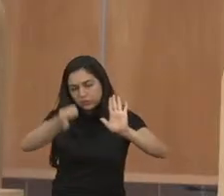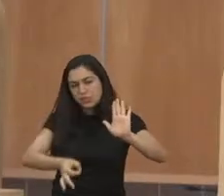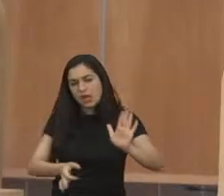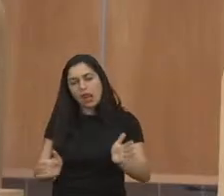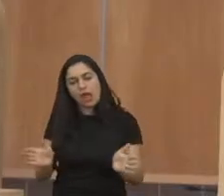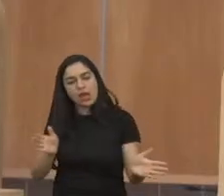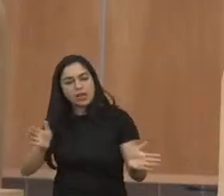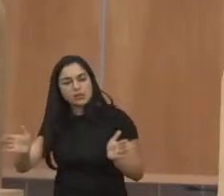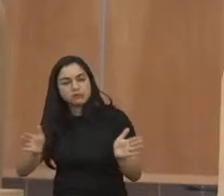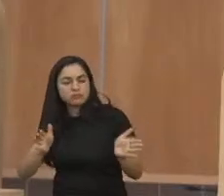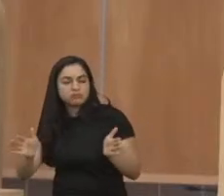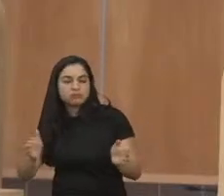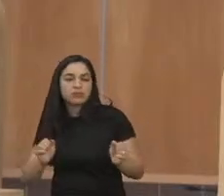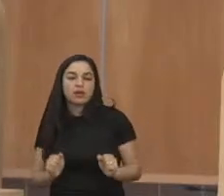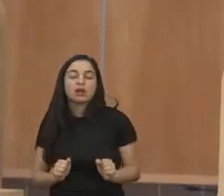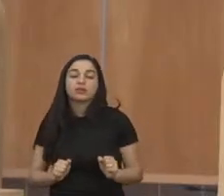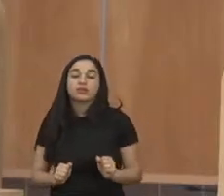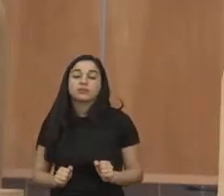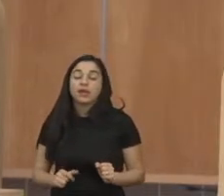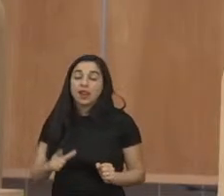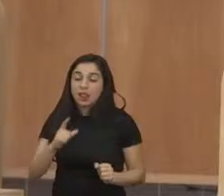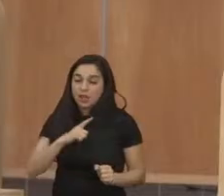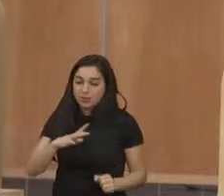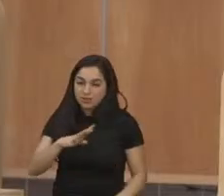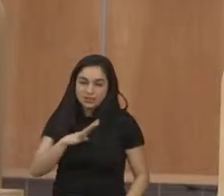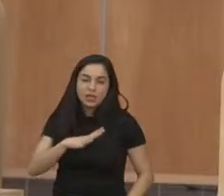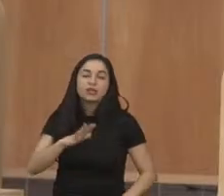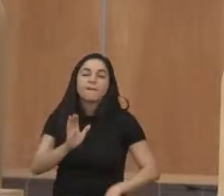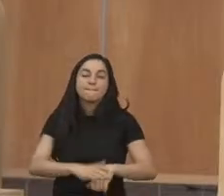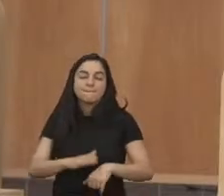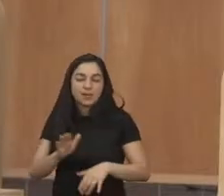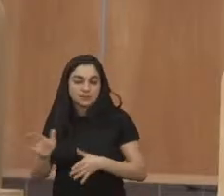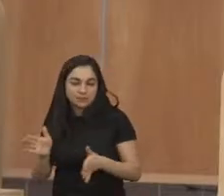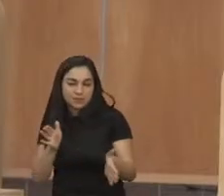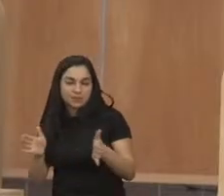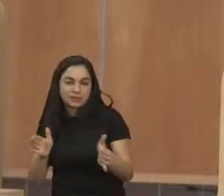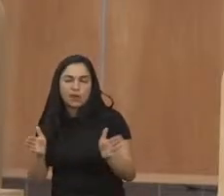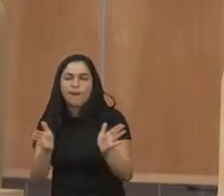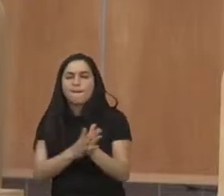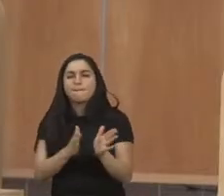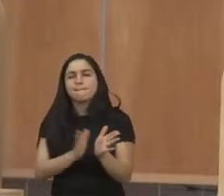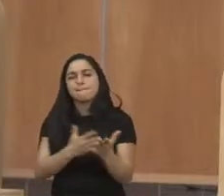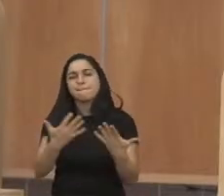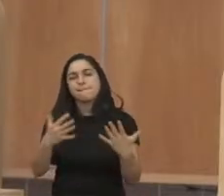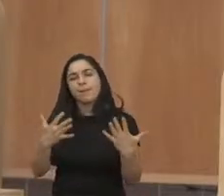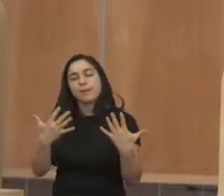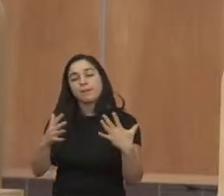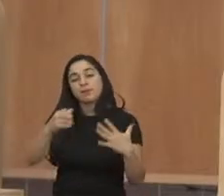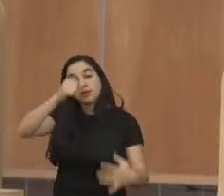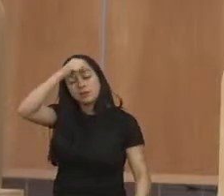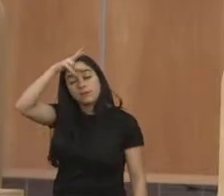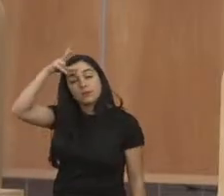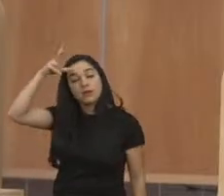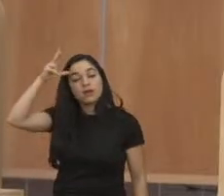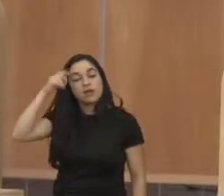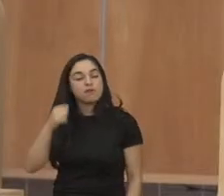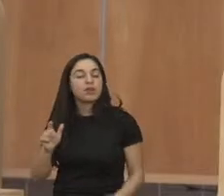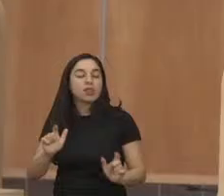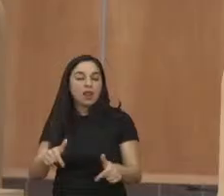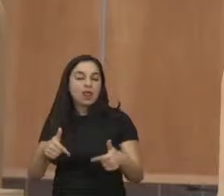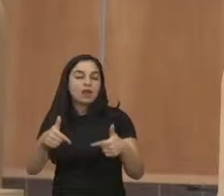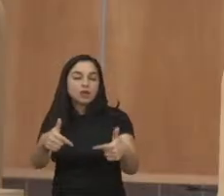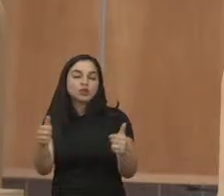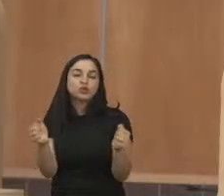acessibilidade e a gente construir uma cidade cada vez mais acessível. E por fim, parabenizar o prefeito Celso Florencio pela iniciativa,